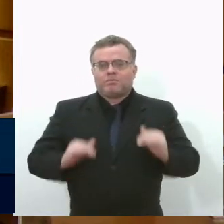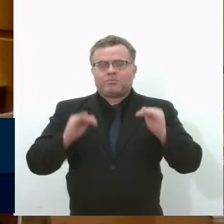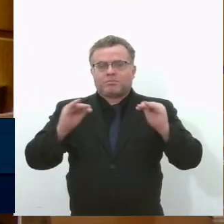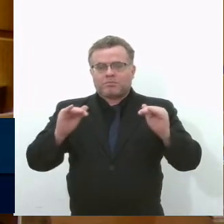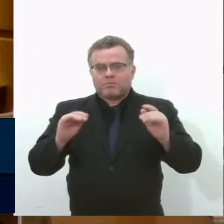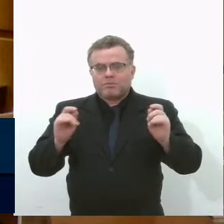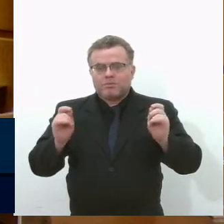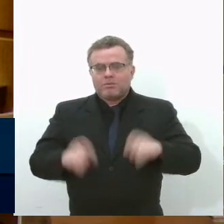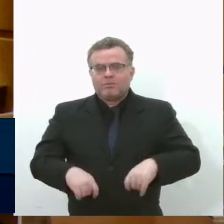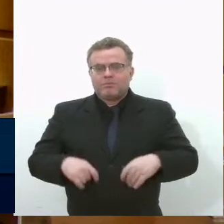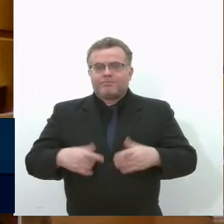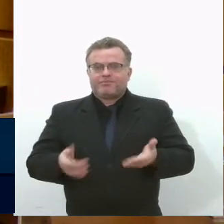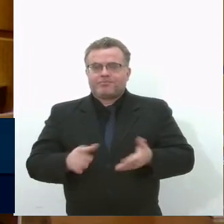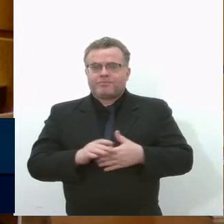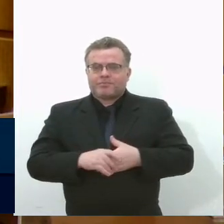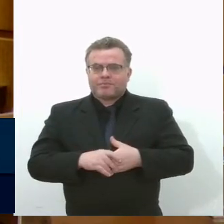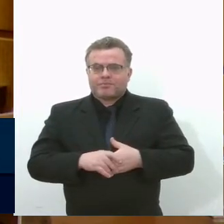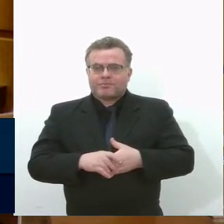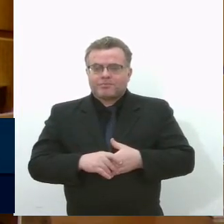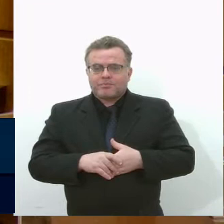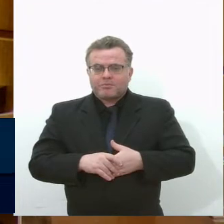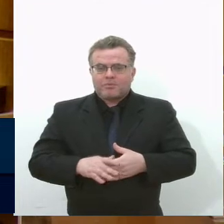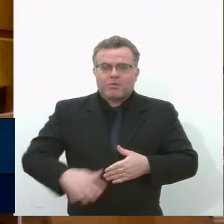expansão, toda a zona de expansão,